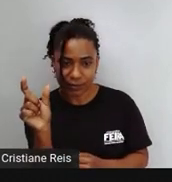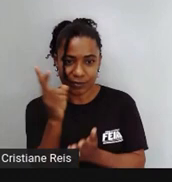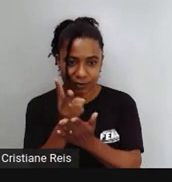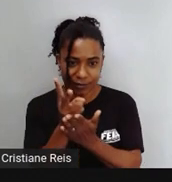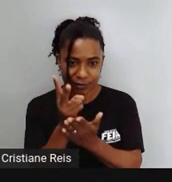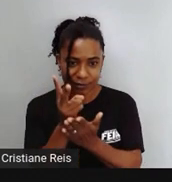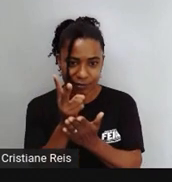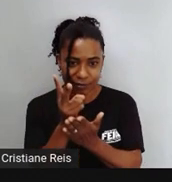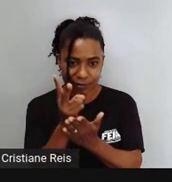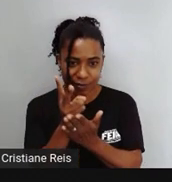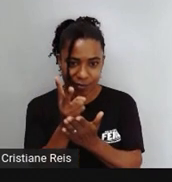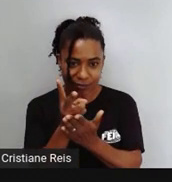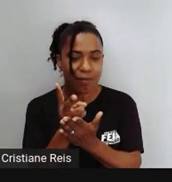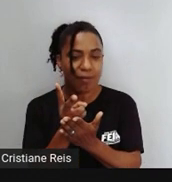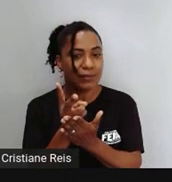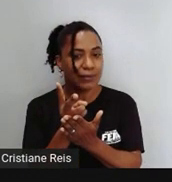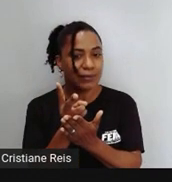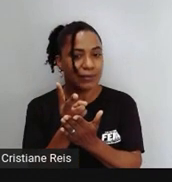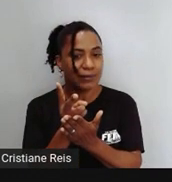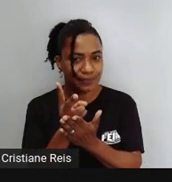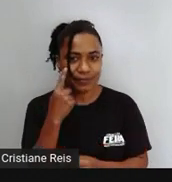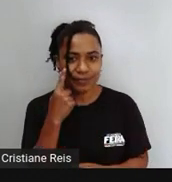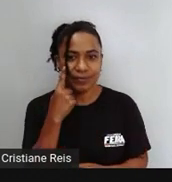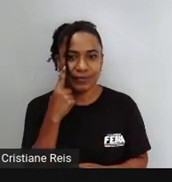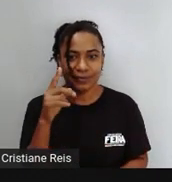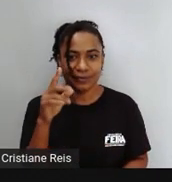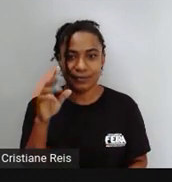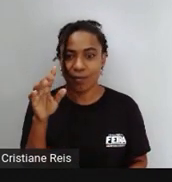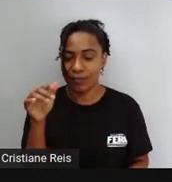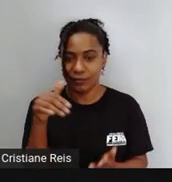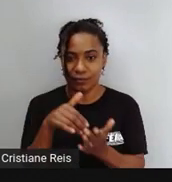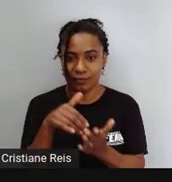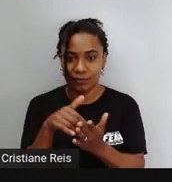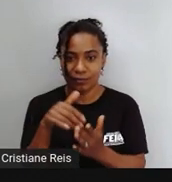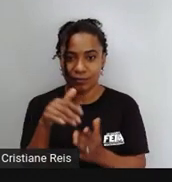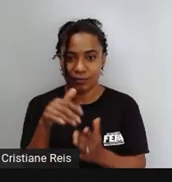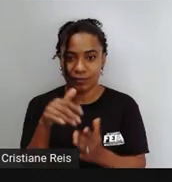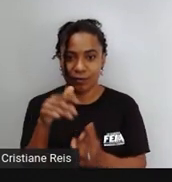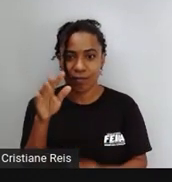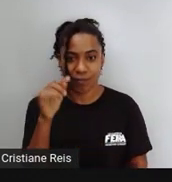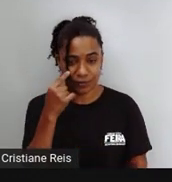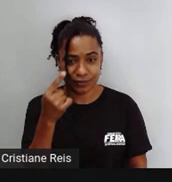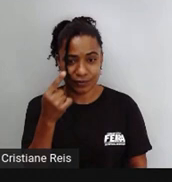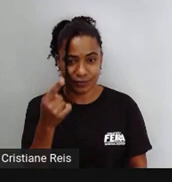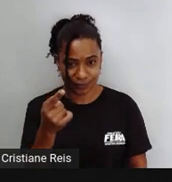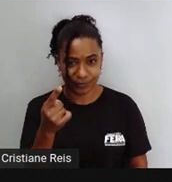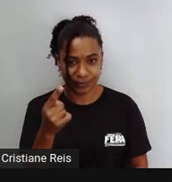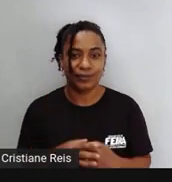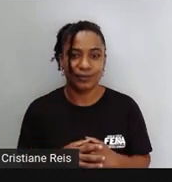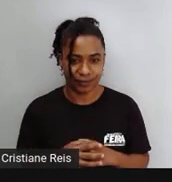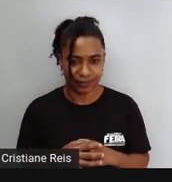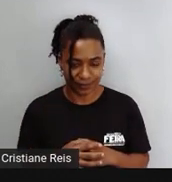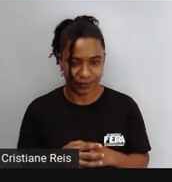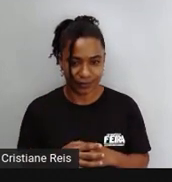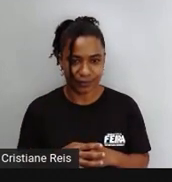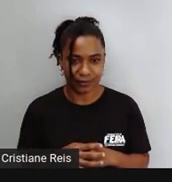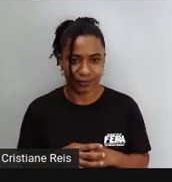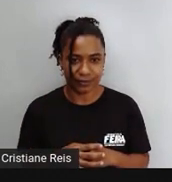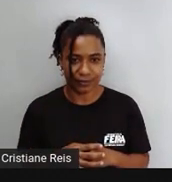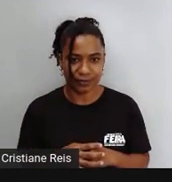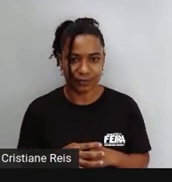dezenas. 20, 30, 40, 50, 60 e assim por diante,